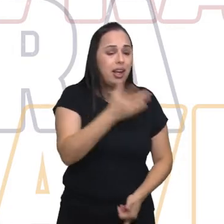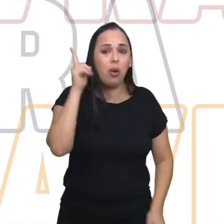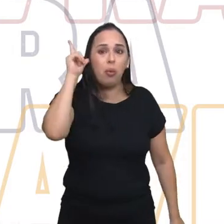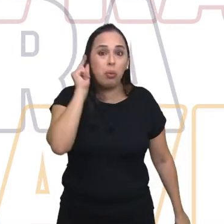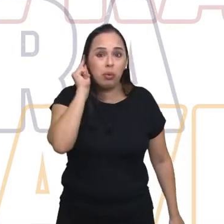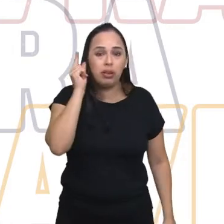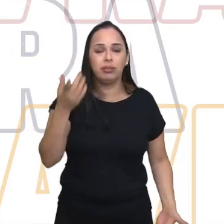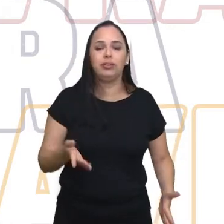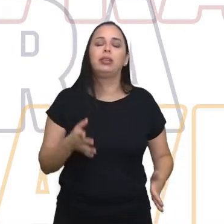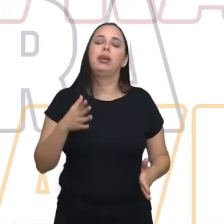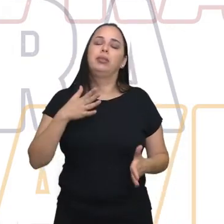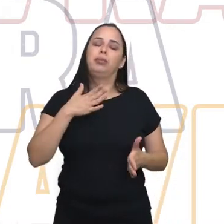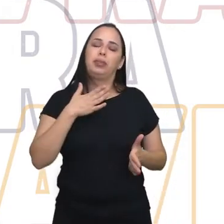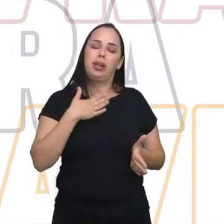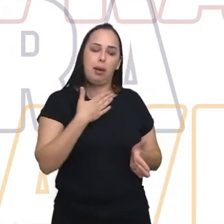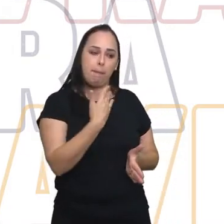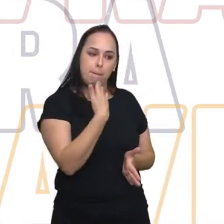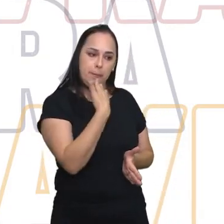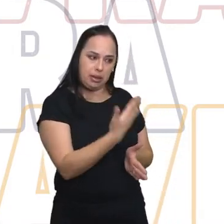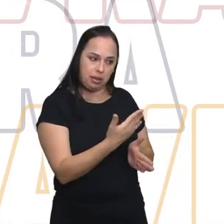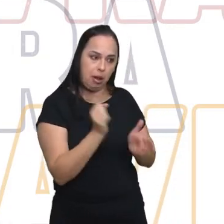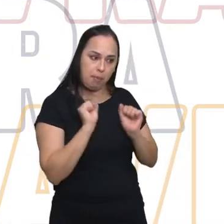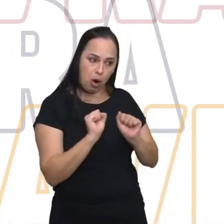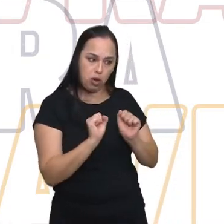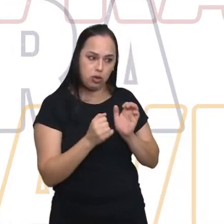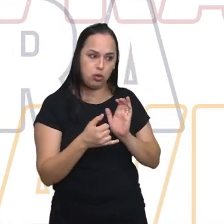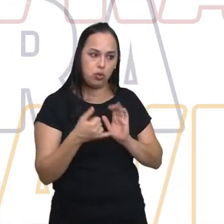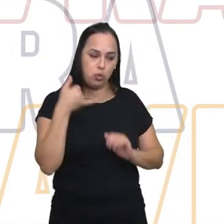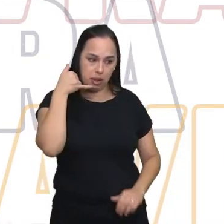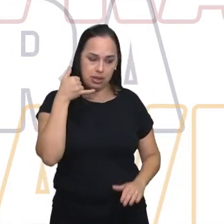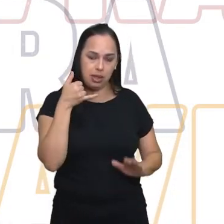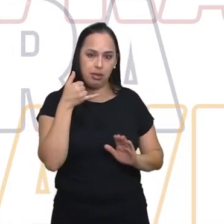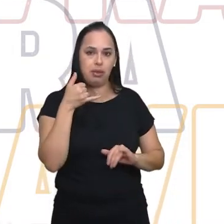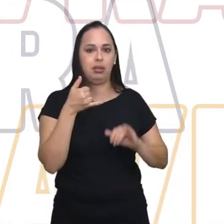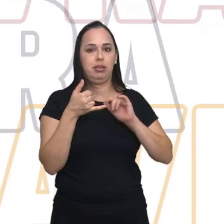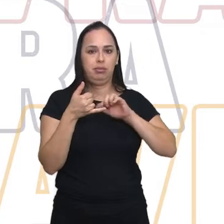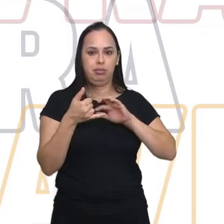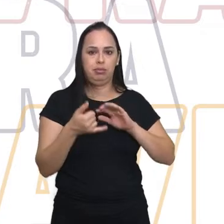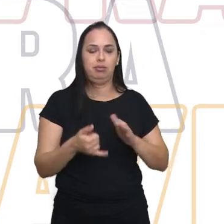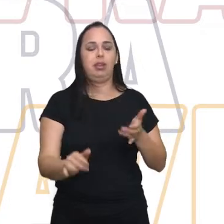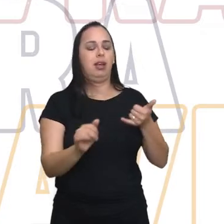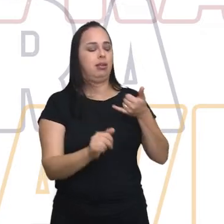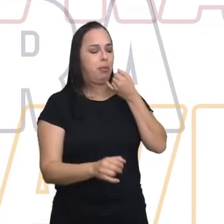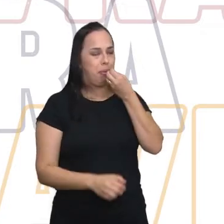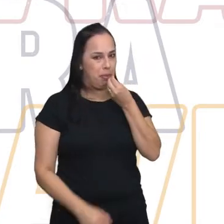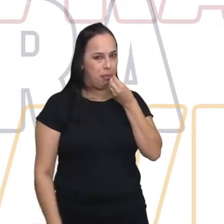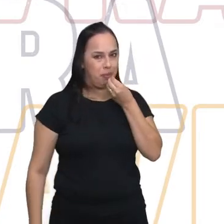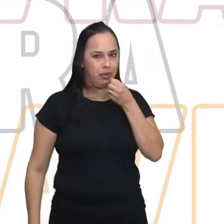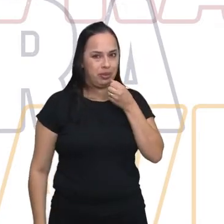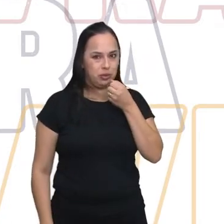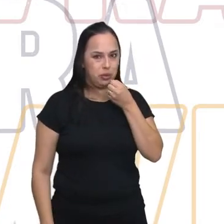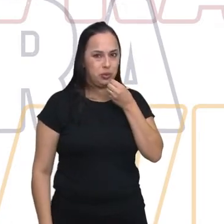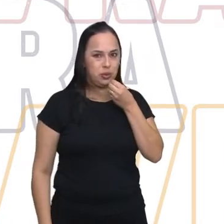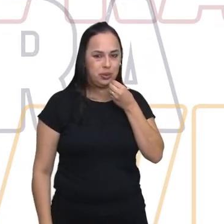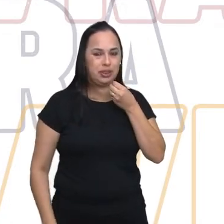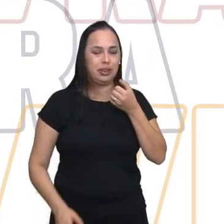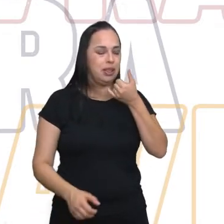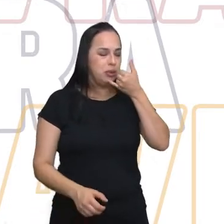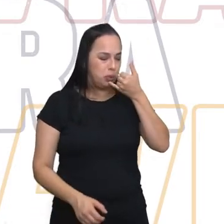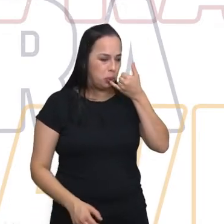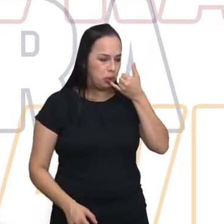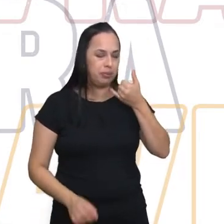Então eu peguei o meu celular, pedi permissão para ele, eu posso usar meu celular para fazer isso? Coloquei no Viva Voz e ele